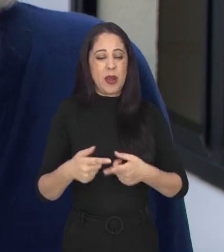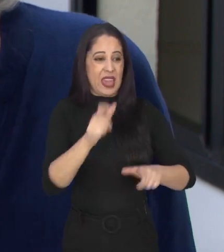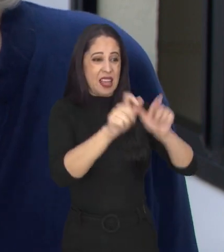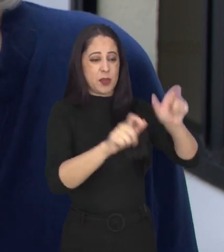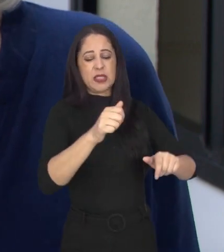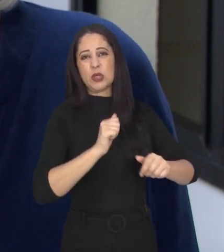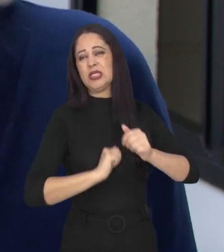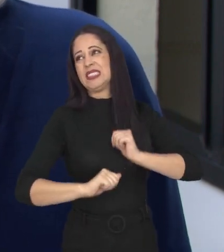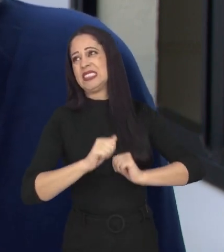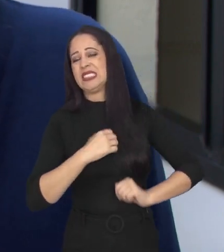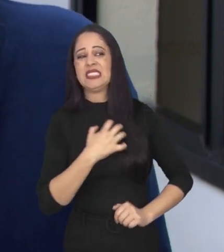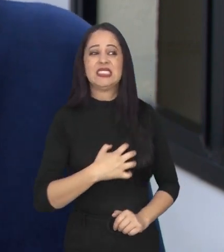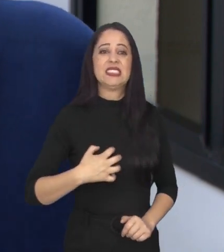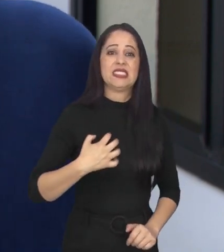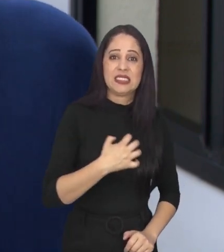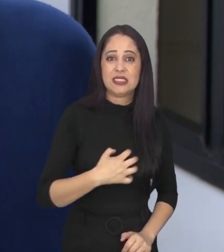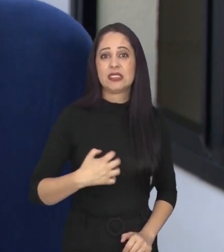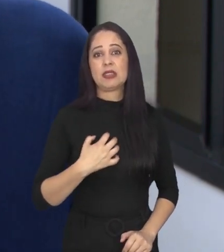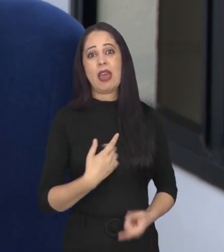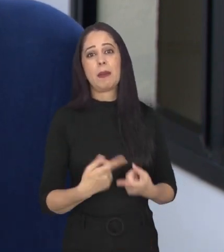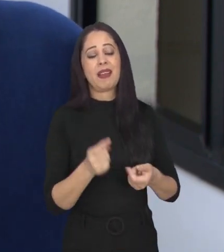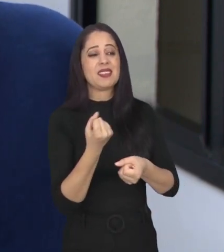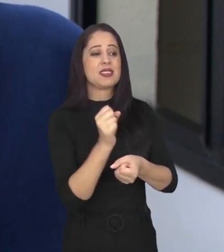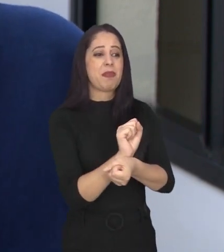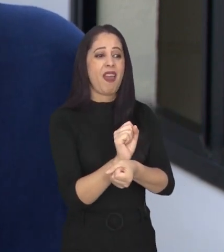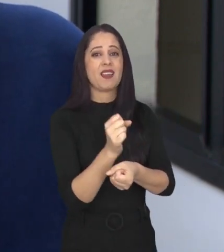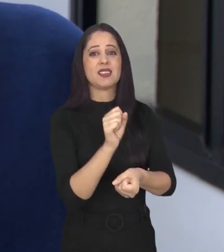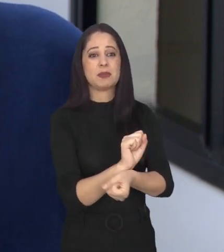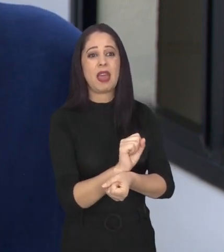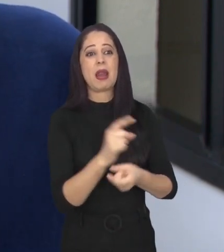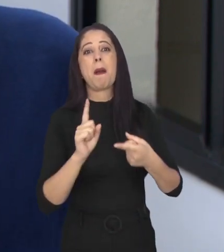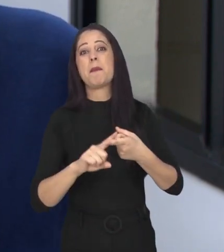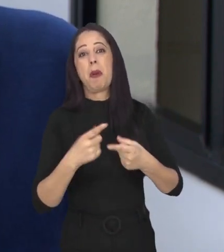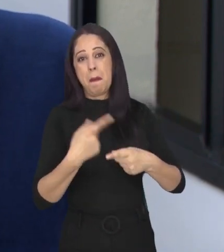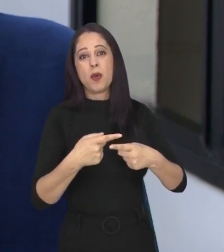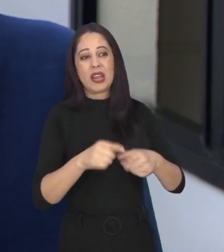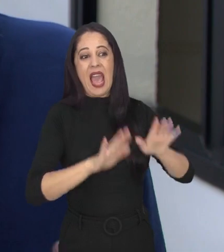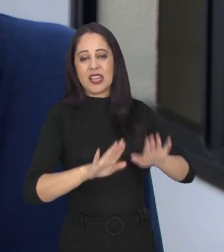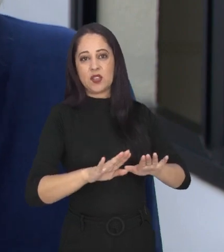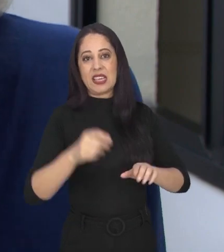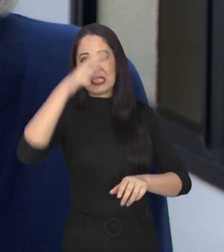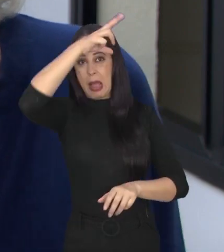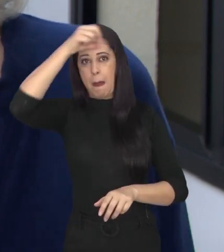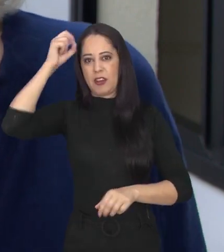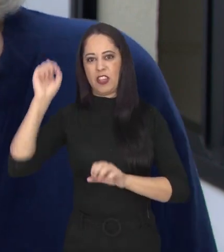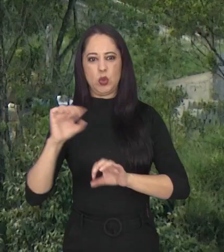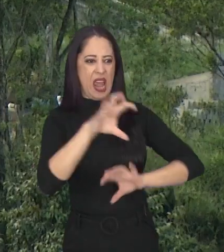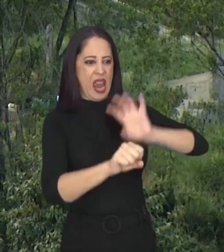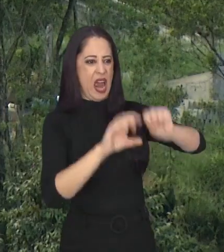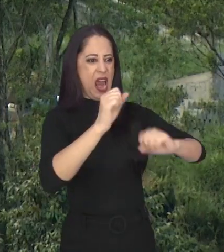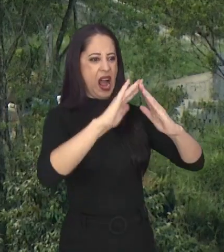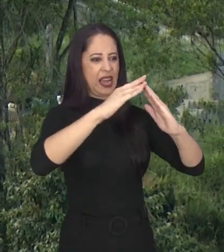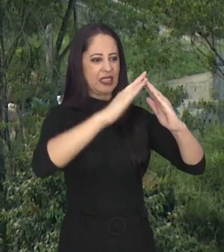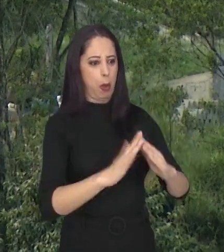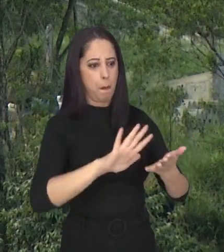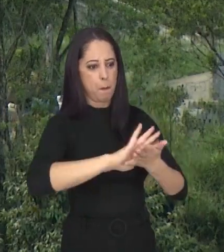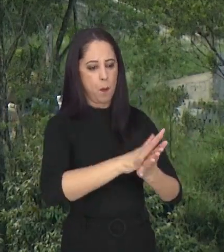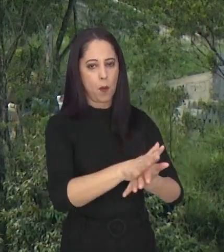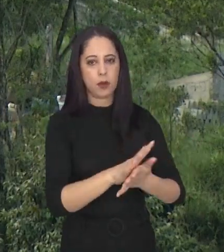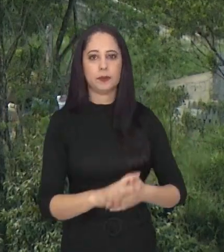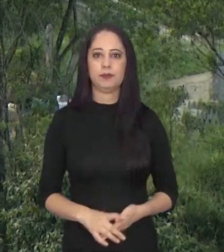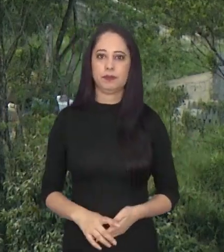angústia muito grande que os moradores têm de saber que qualquer hora pode perder, que não pode construir. E para quem conhece